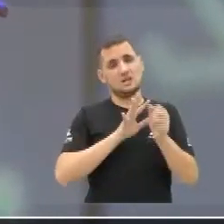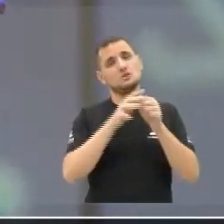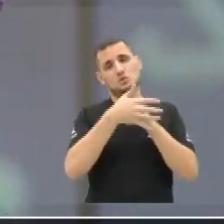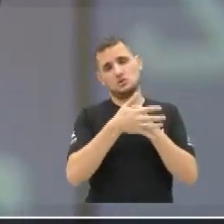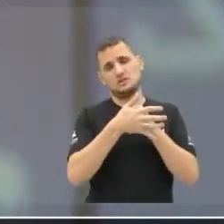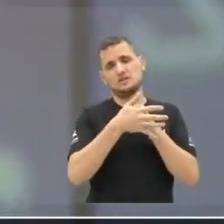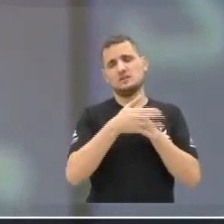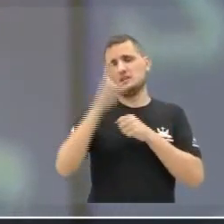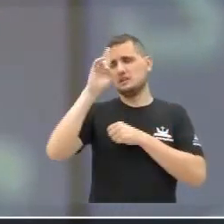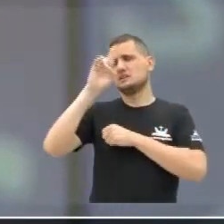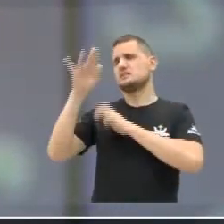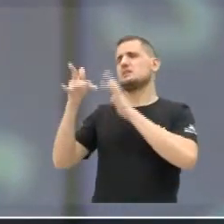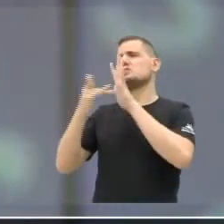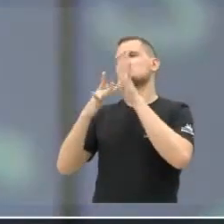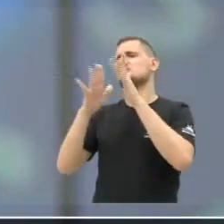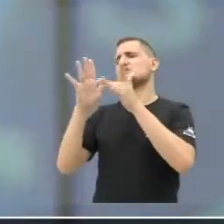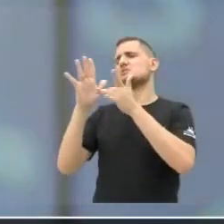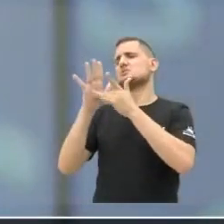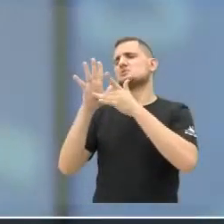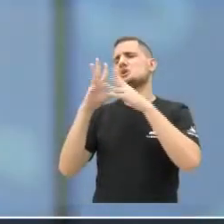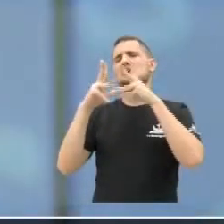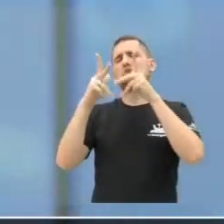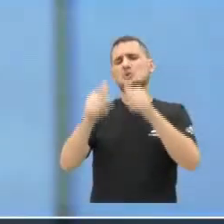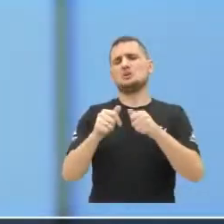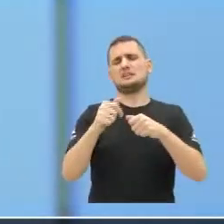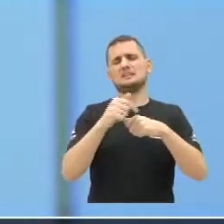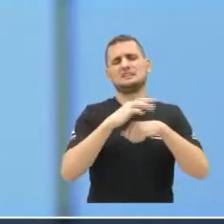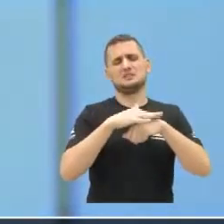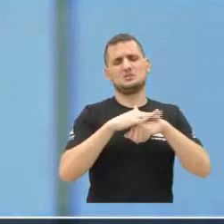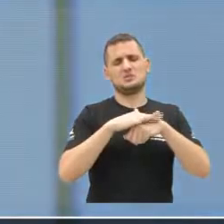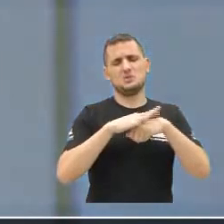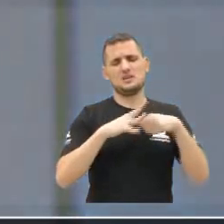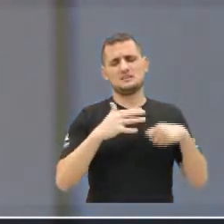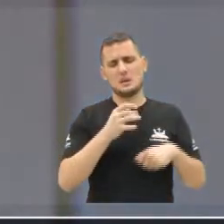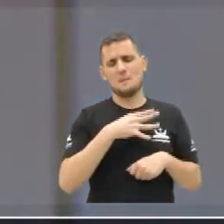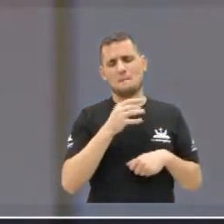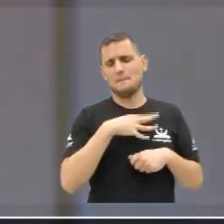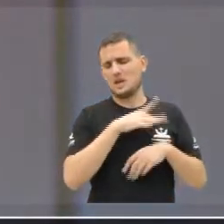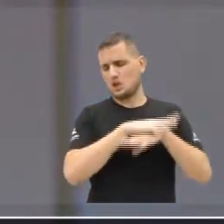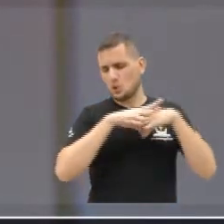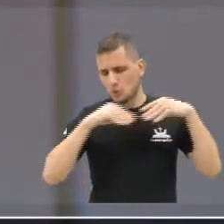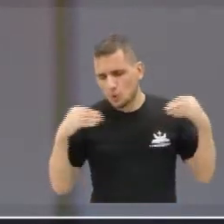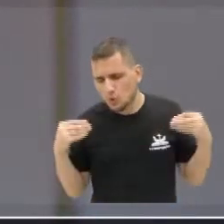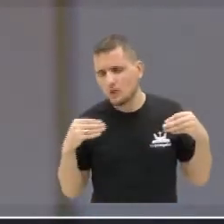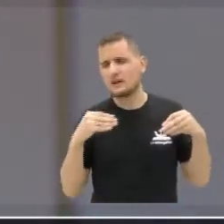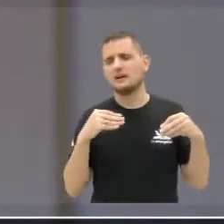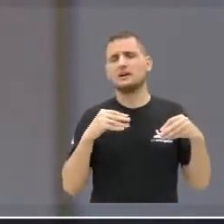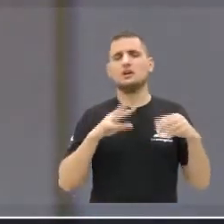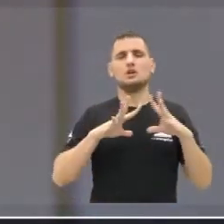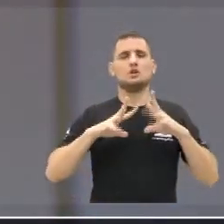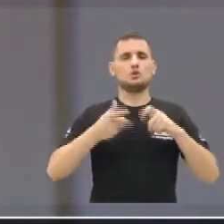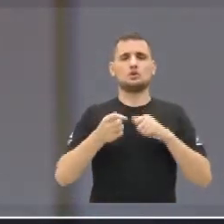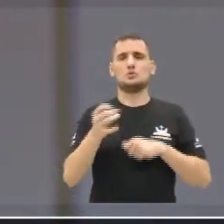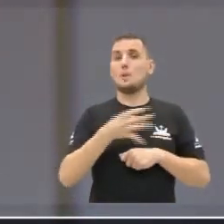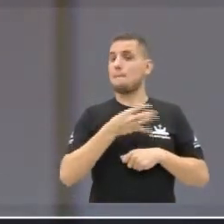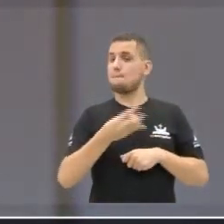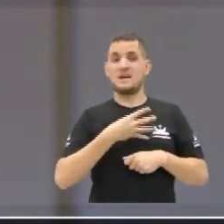Cura agora, Senhor, todo medo da doença. Todo medo da doença vai embora agora, em nome de